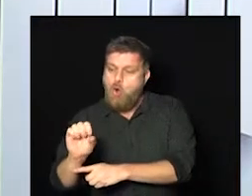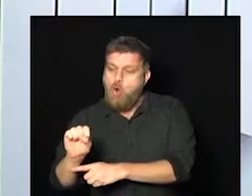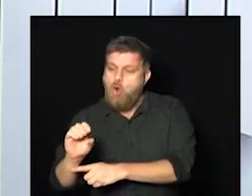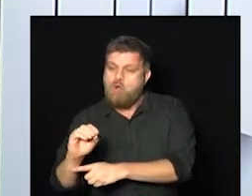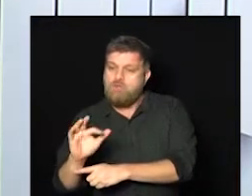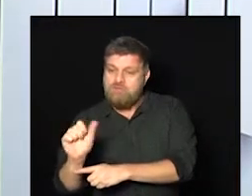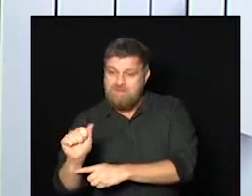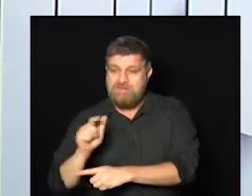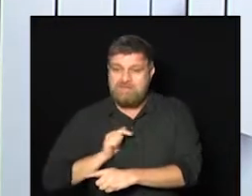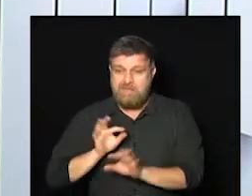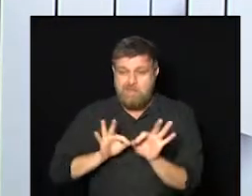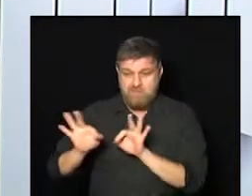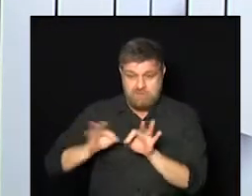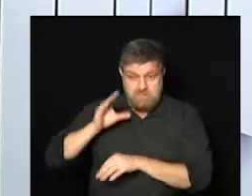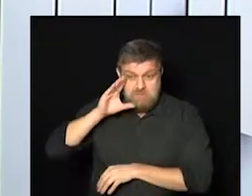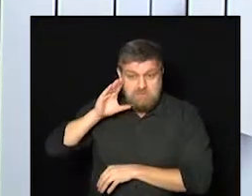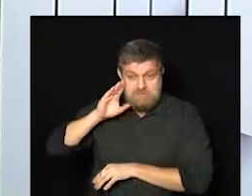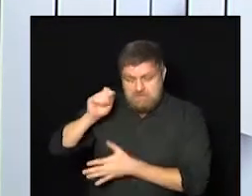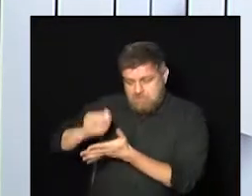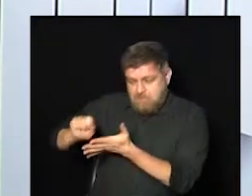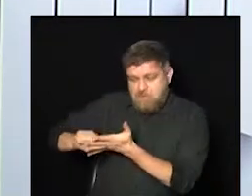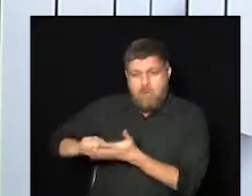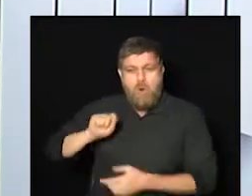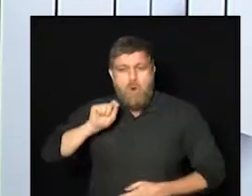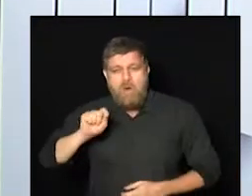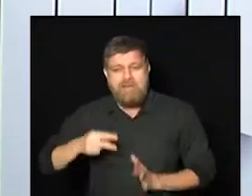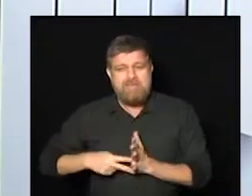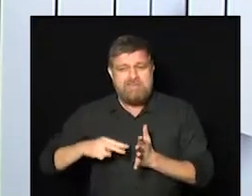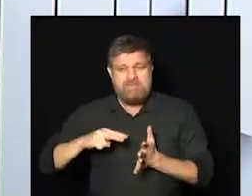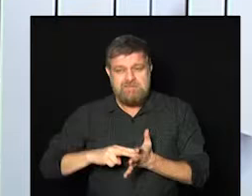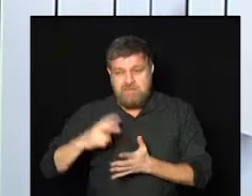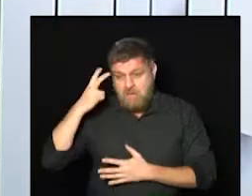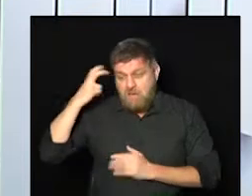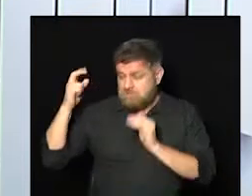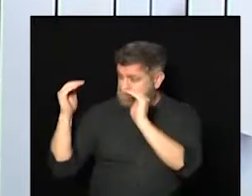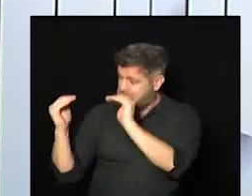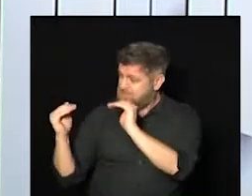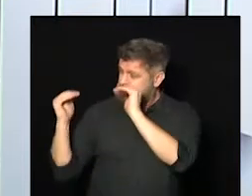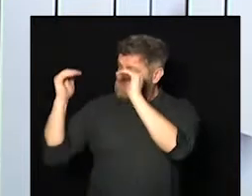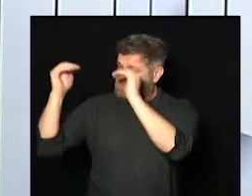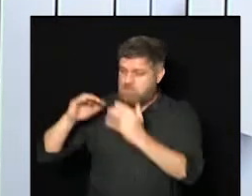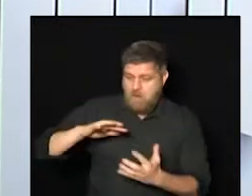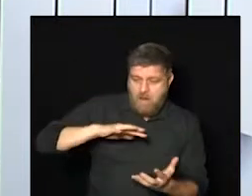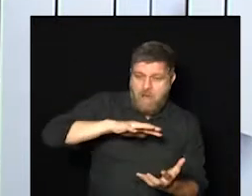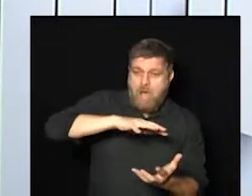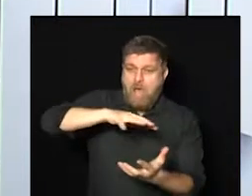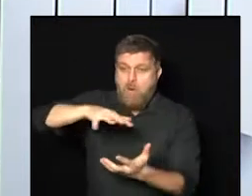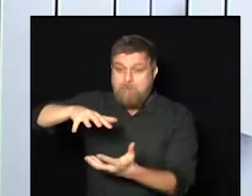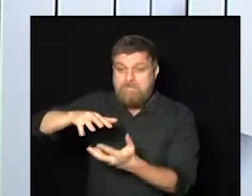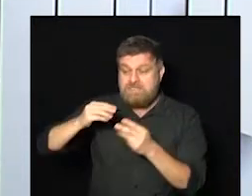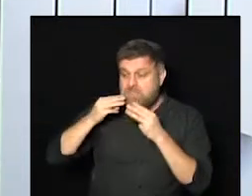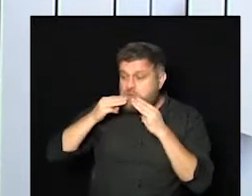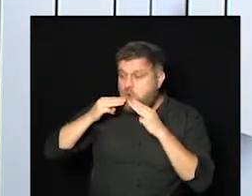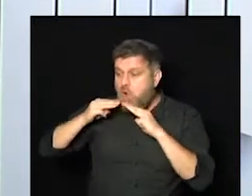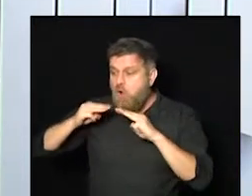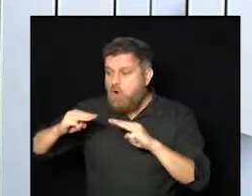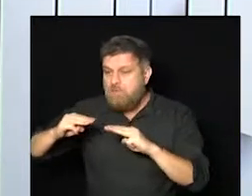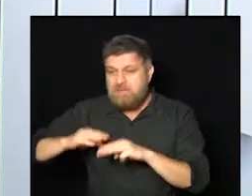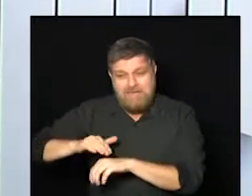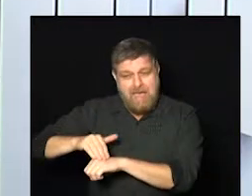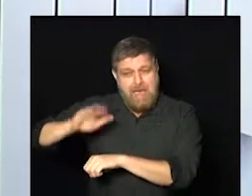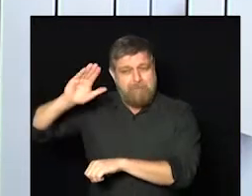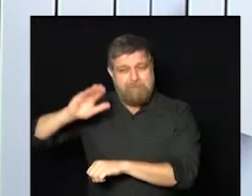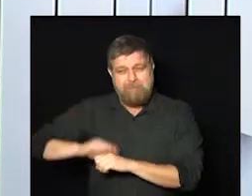vereador Luiz Cirilo, que é a manifestação do saber supremo, uma nova mensagem à humanidade que transcende